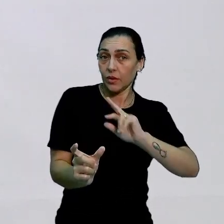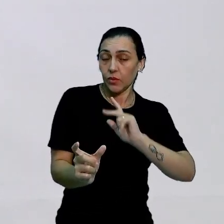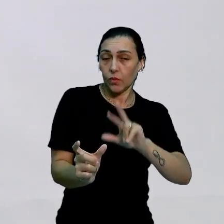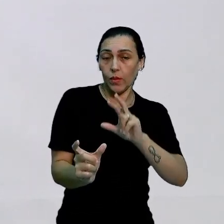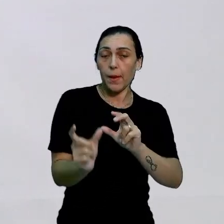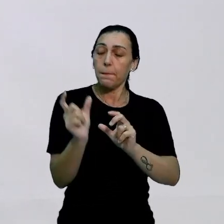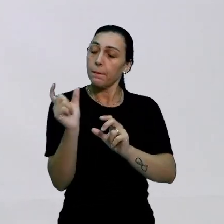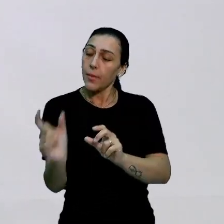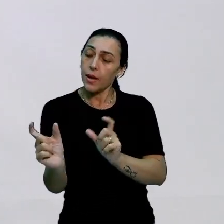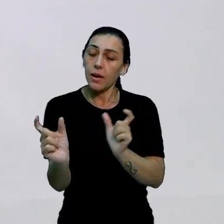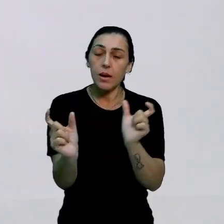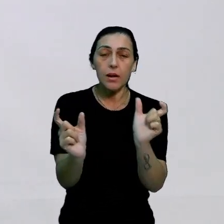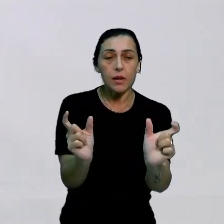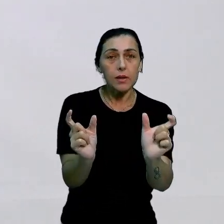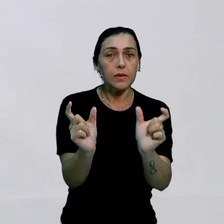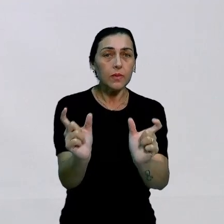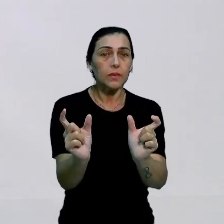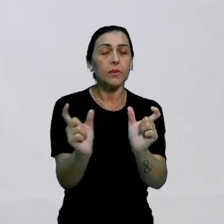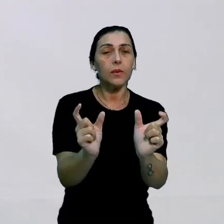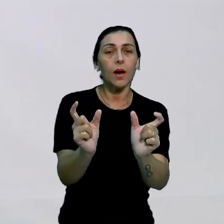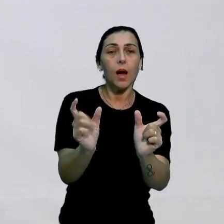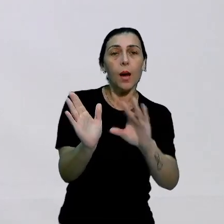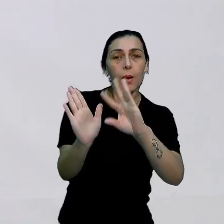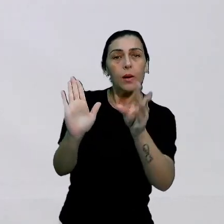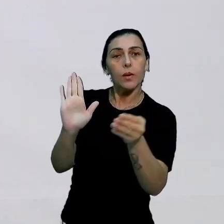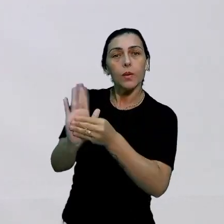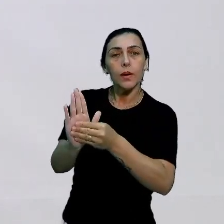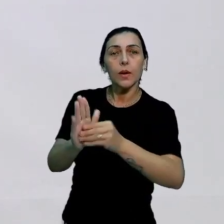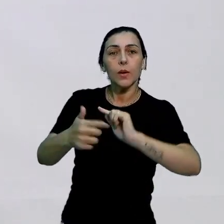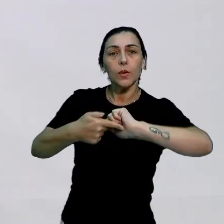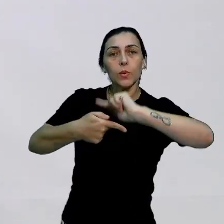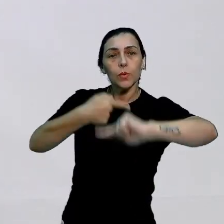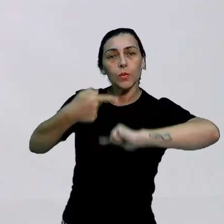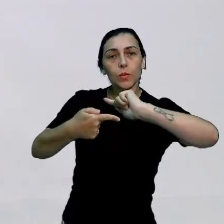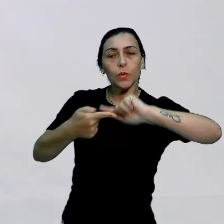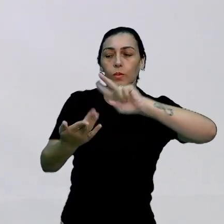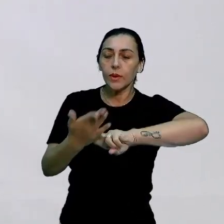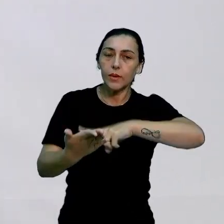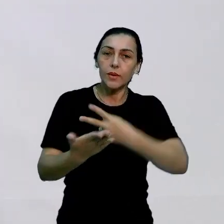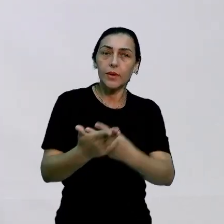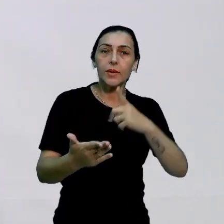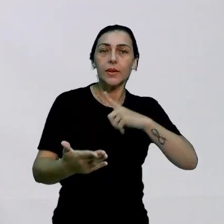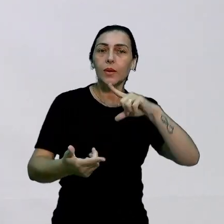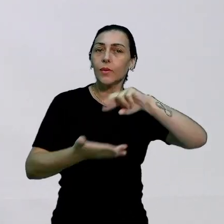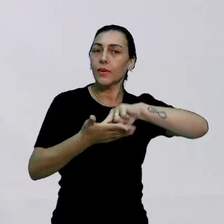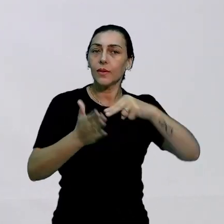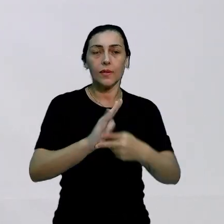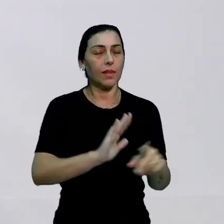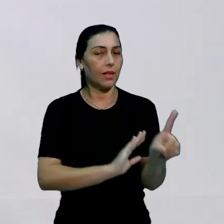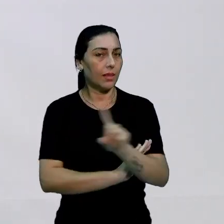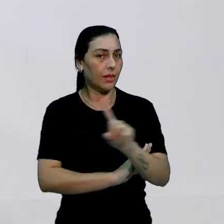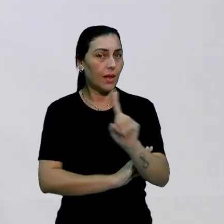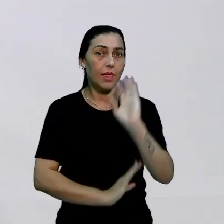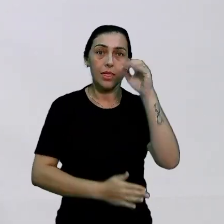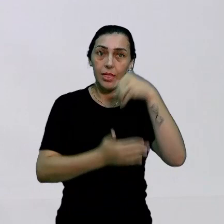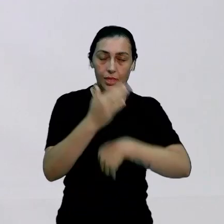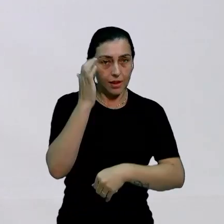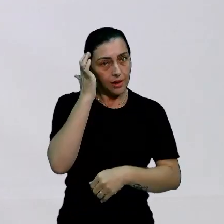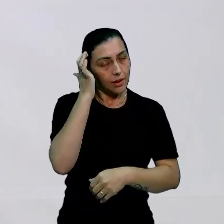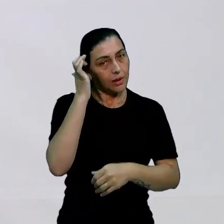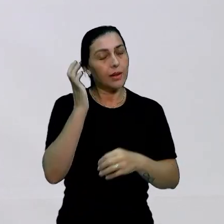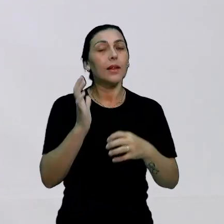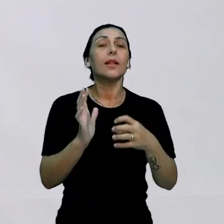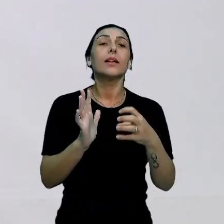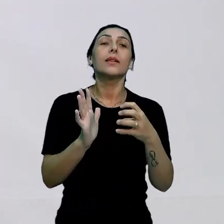pegar a palavra enxuta ali e jogar lá no Google Tradutor, aí você tem o significado. Não, né? Dentro do campo da semântica,